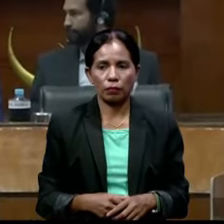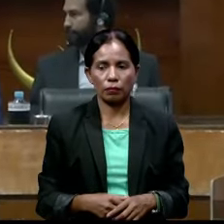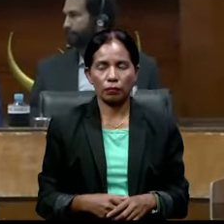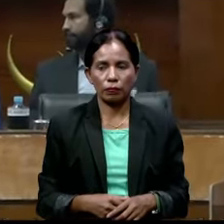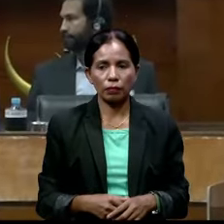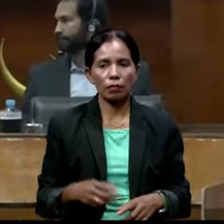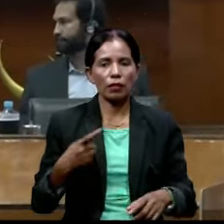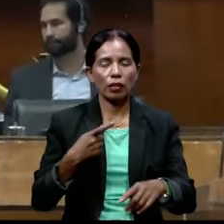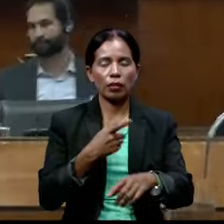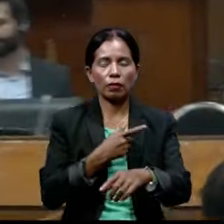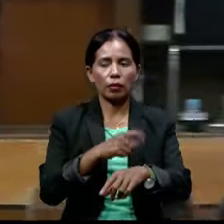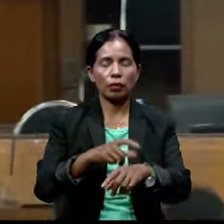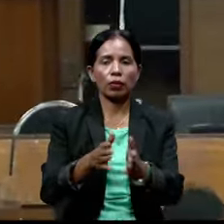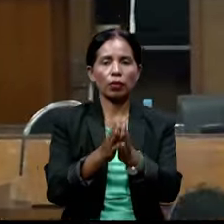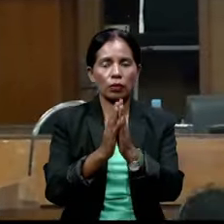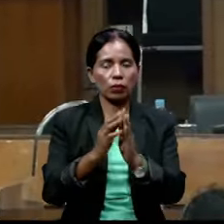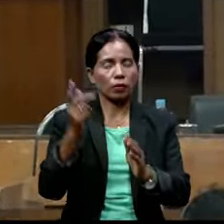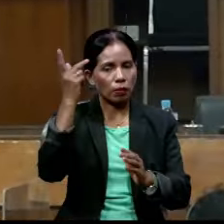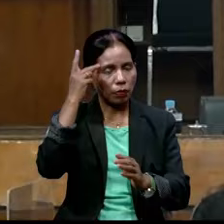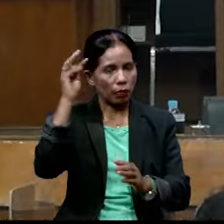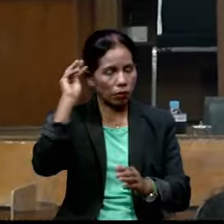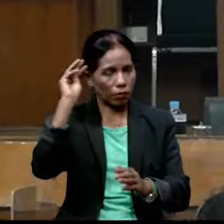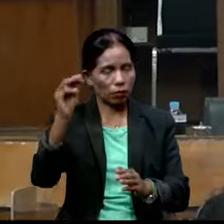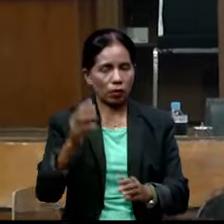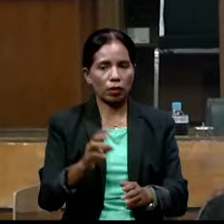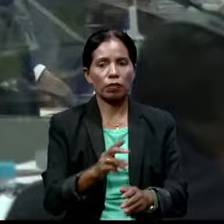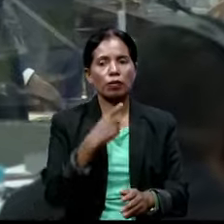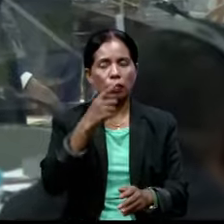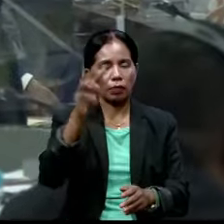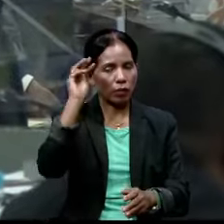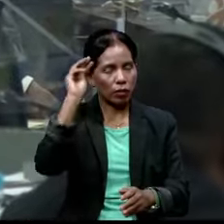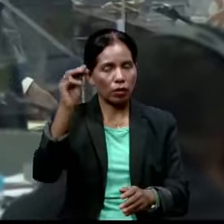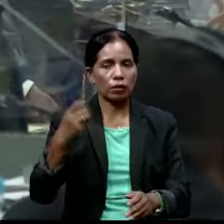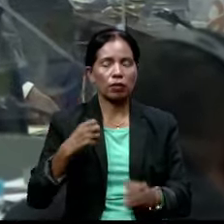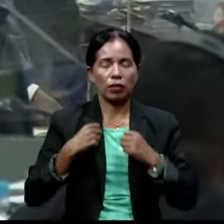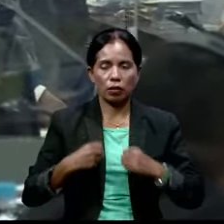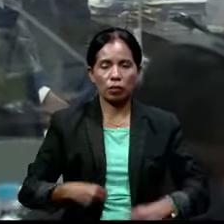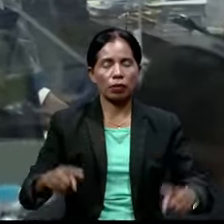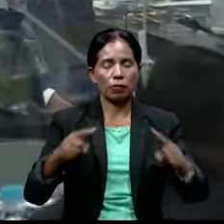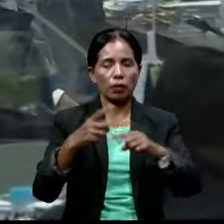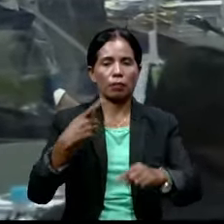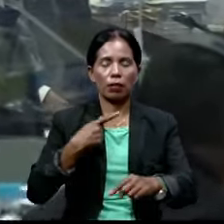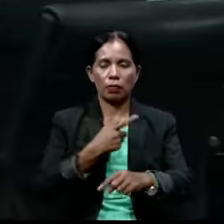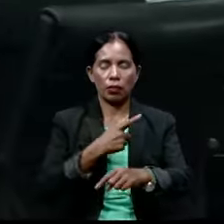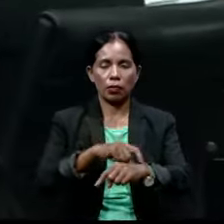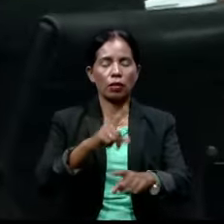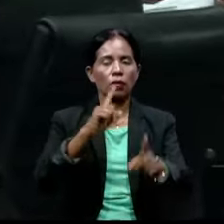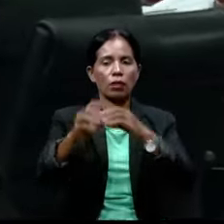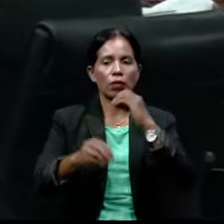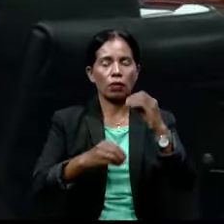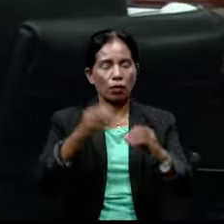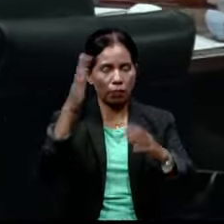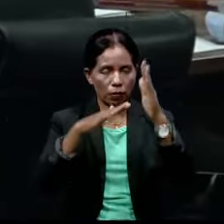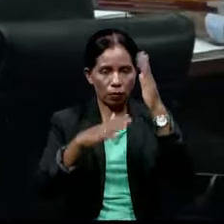Durante o Parlamento Nacional, exige para primeiro-ministro, autoriza ministra saúde para Parlamento Nacional, onde explica que o problema se não é